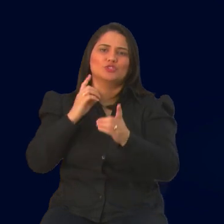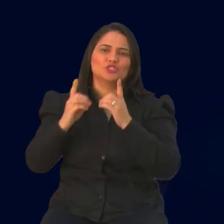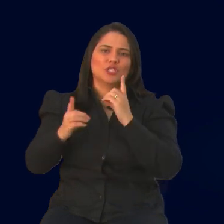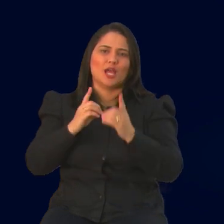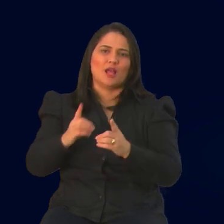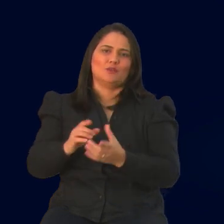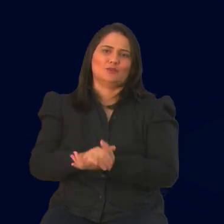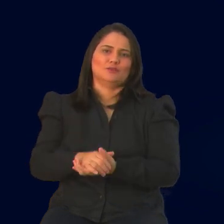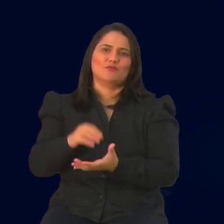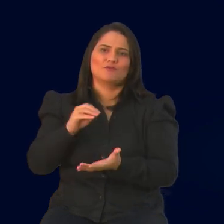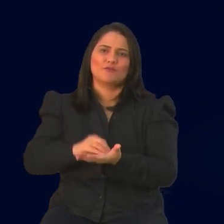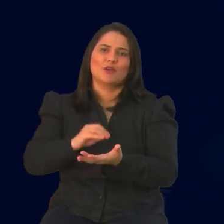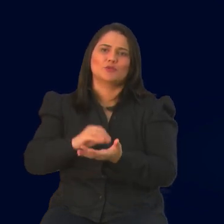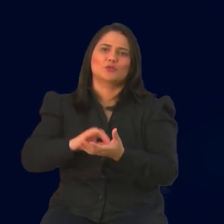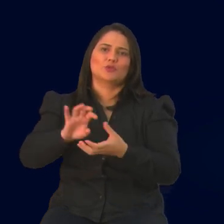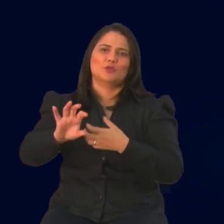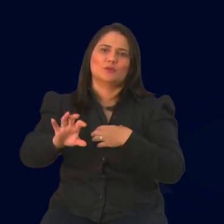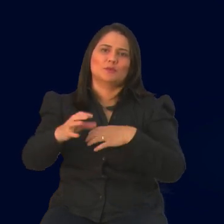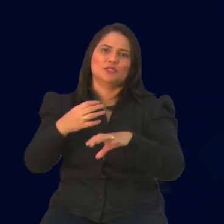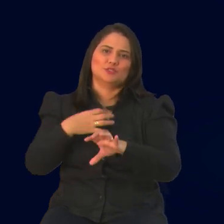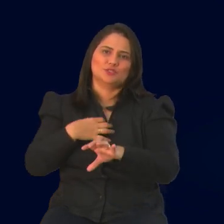empatia.